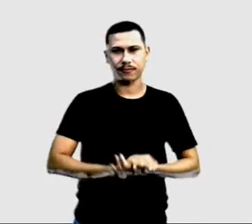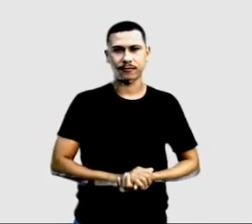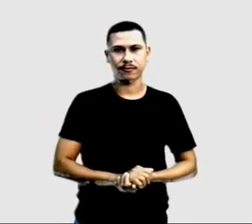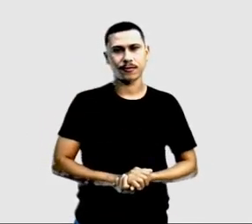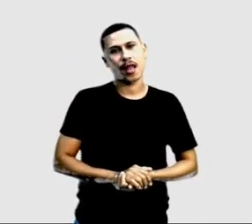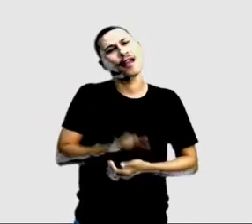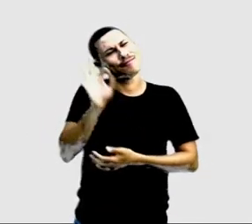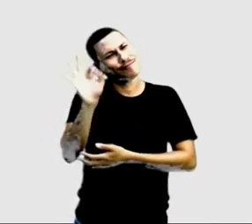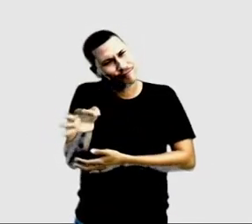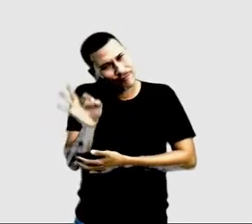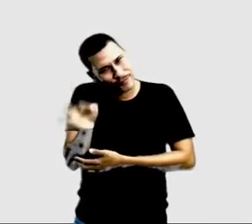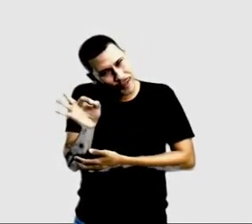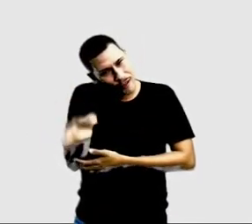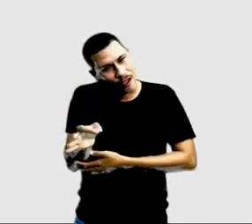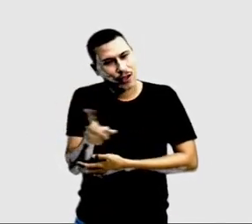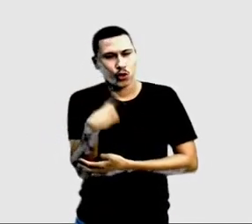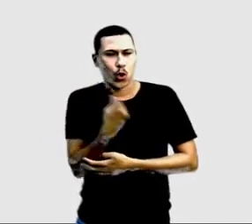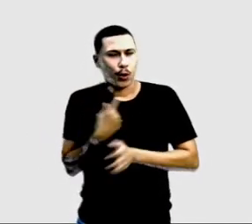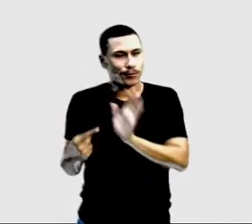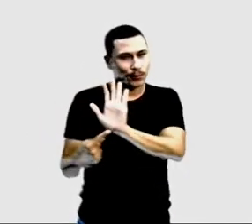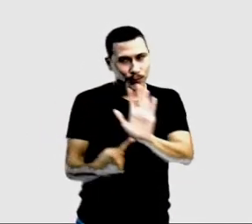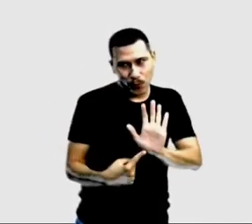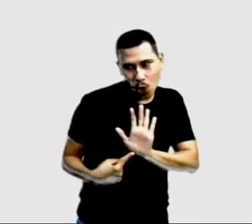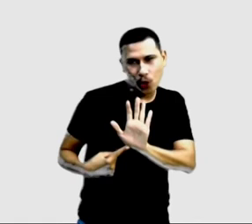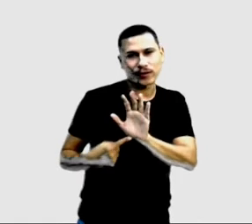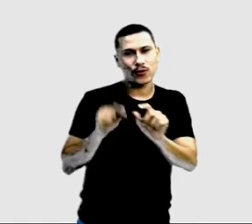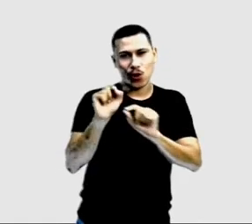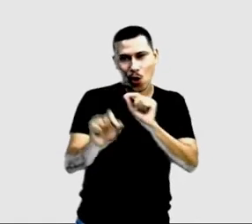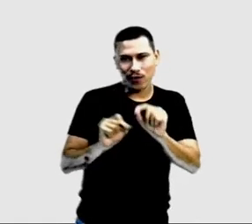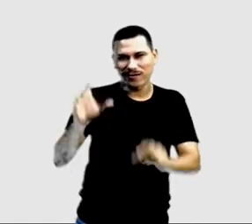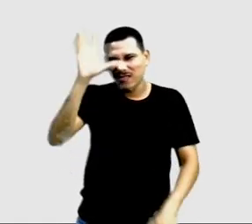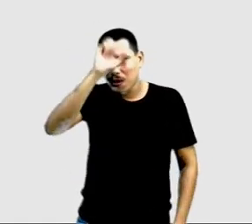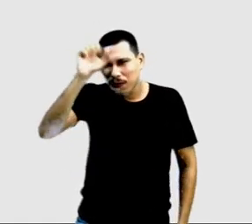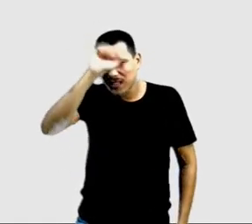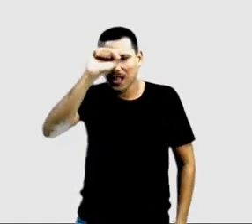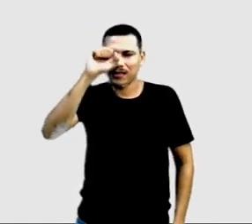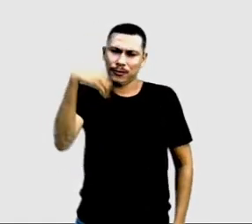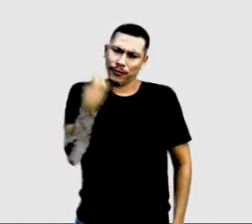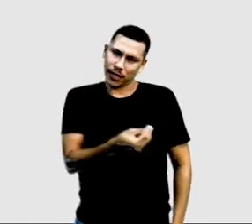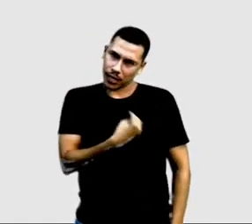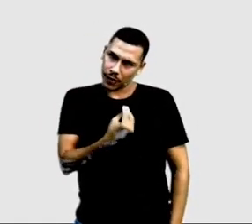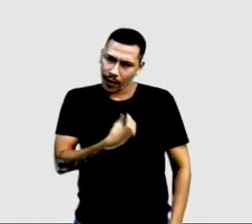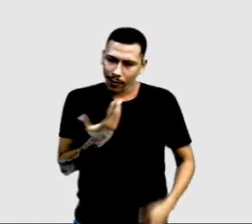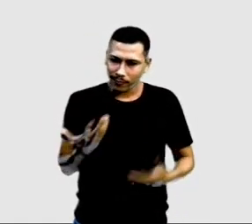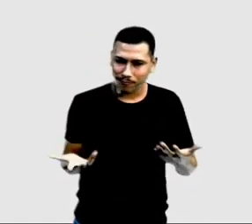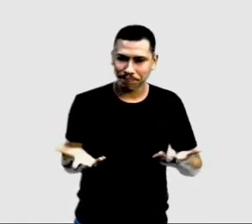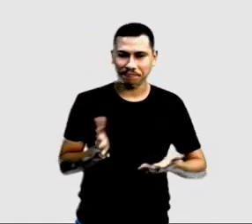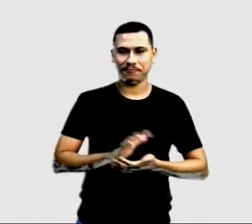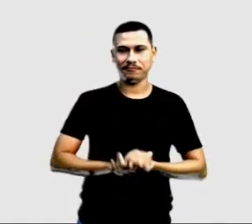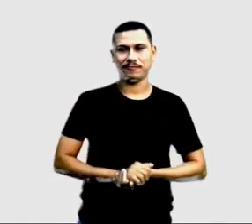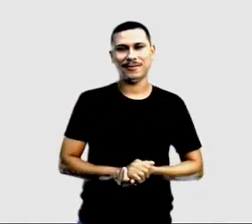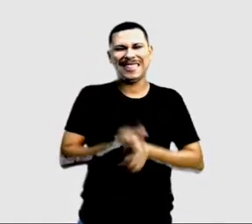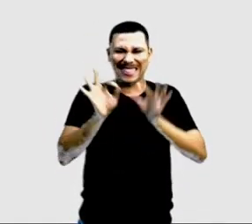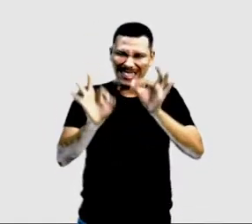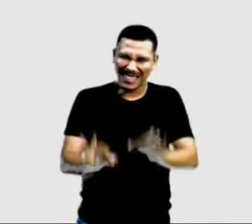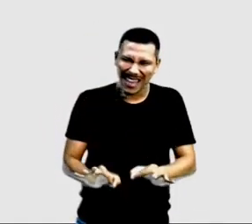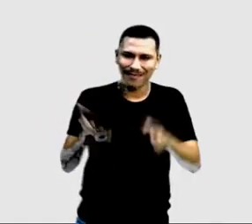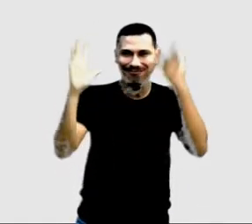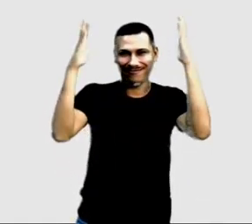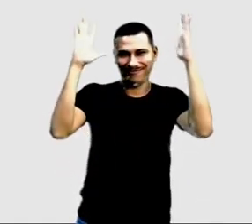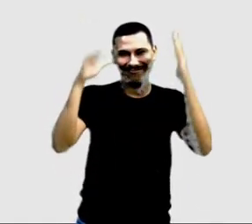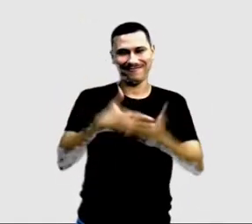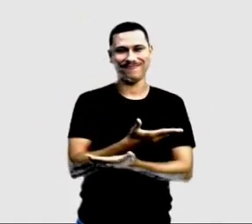Com certeza nos deixou uma lição de moral. Muito bem,